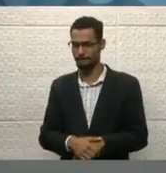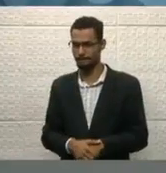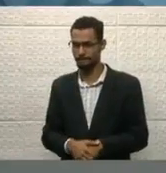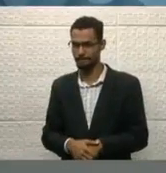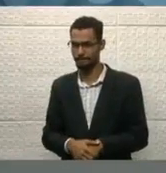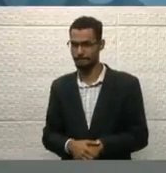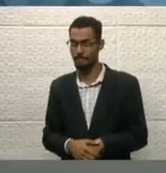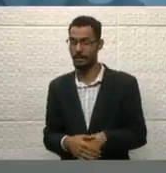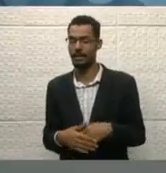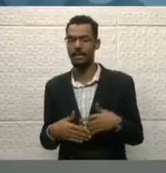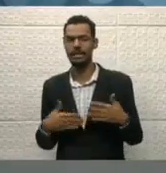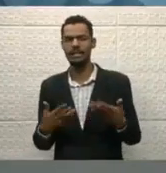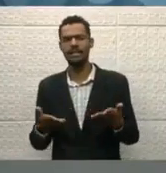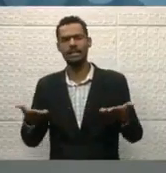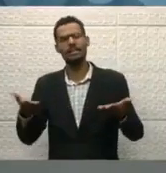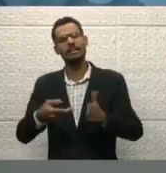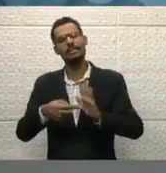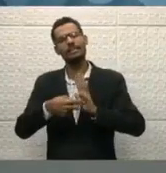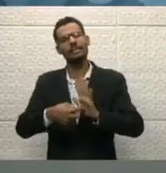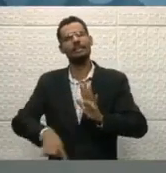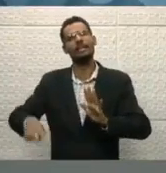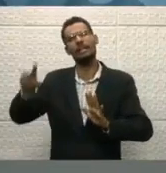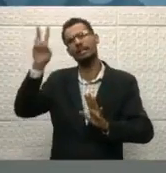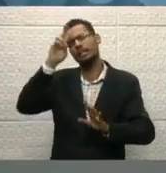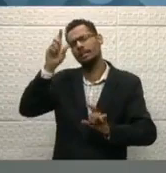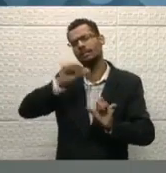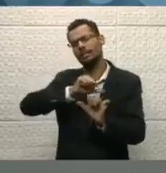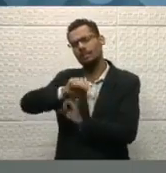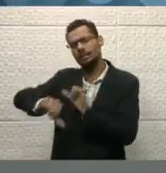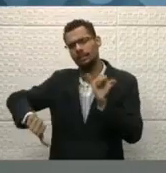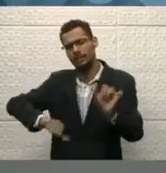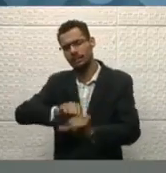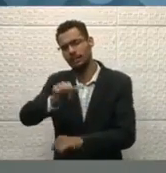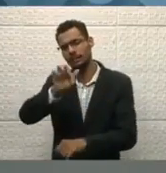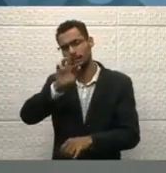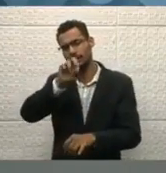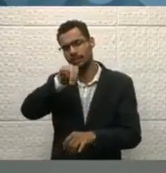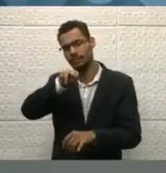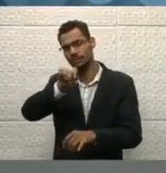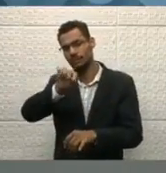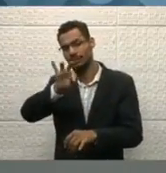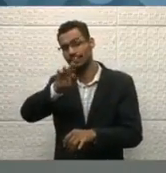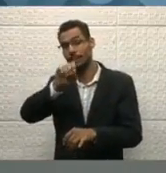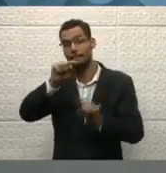vamos buscar agora uma representação da transformação a partir de uma